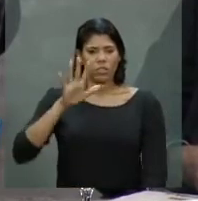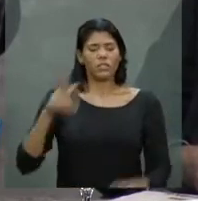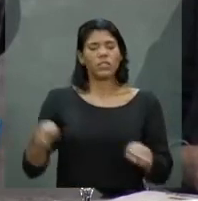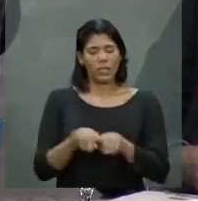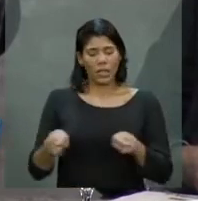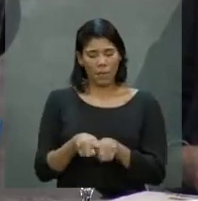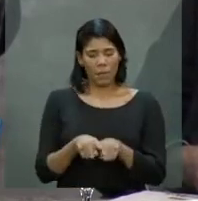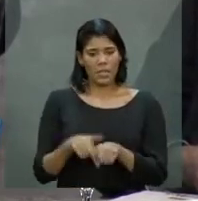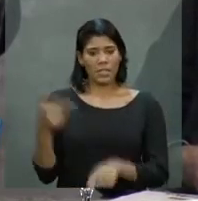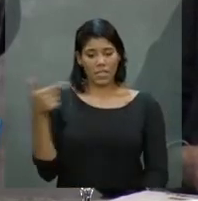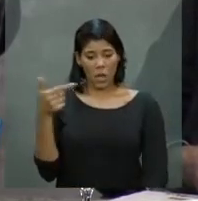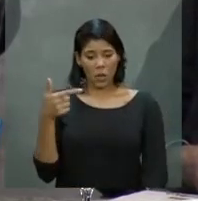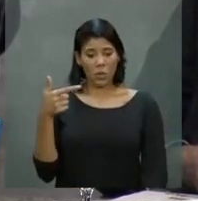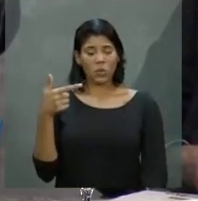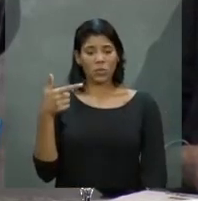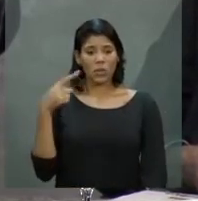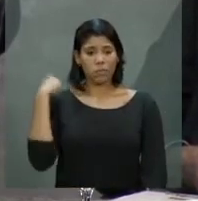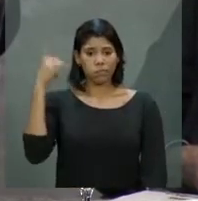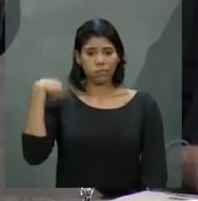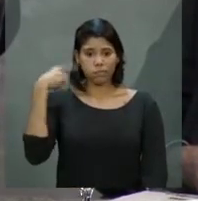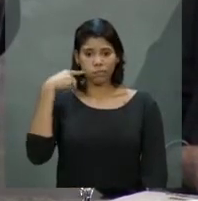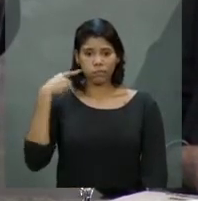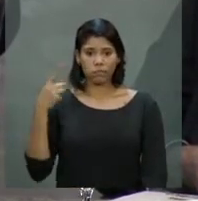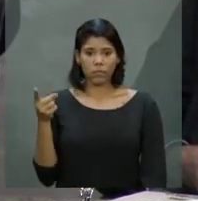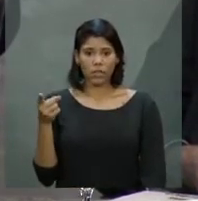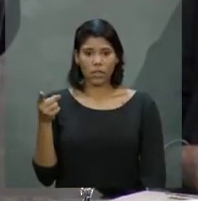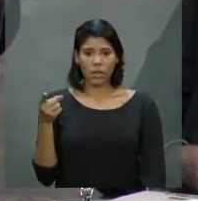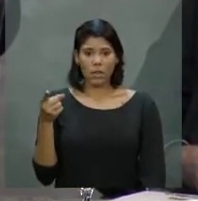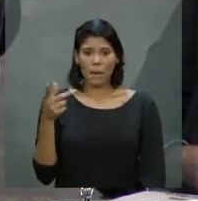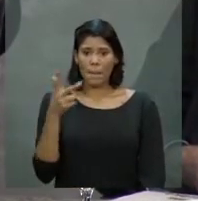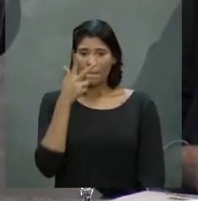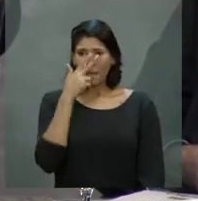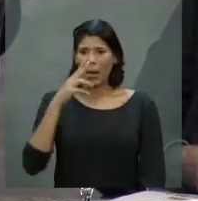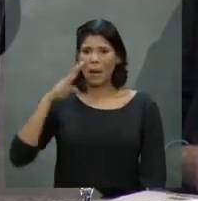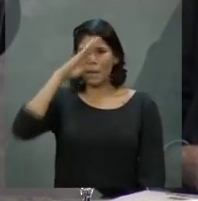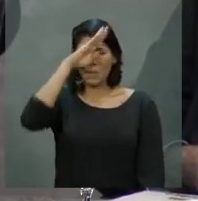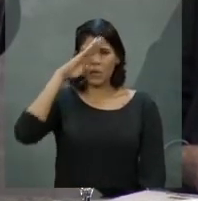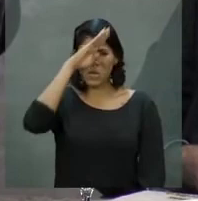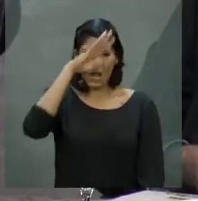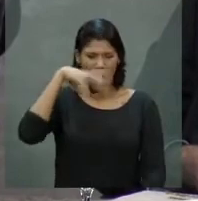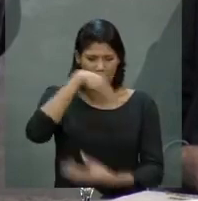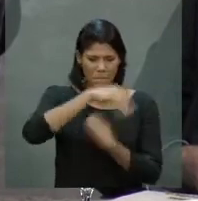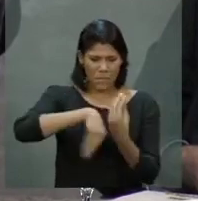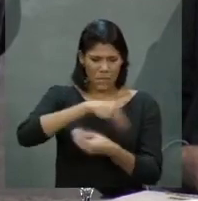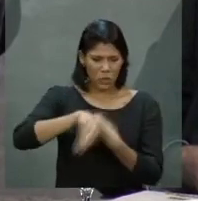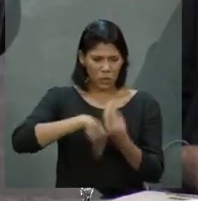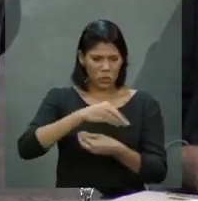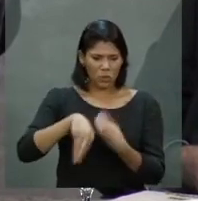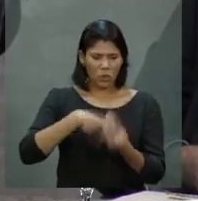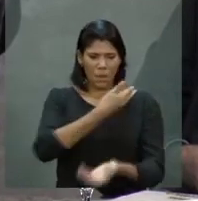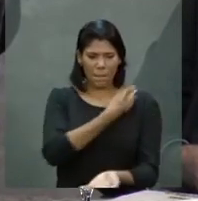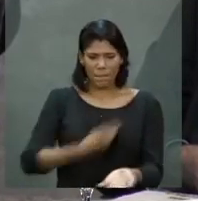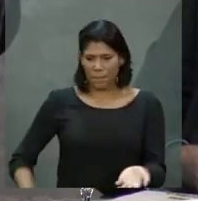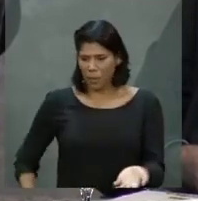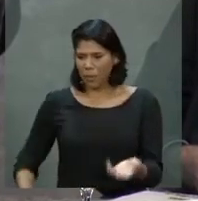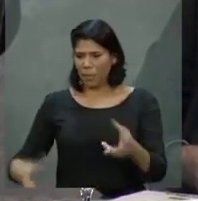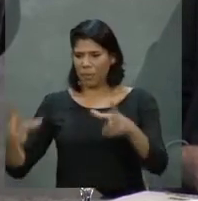advogado. O presidente mistura público com privado e, para atingir a ordem, para atingir milhões de